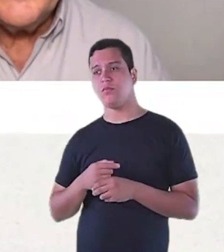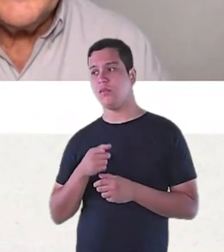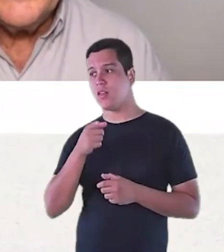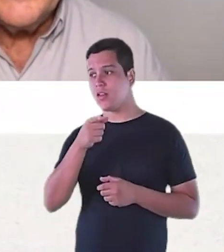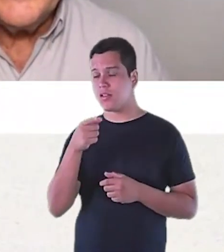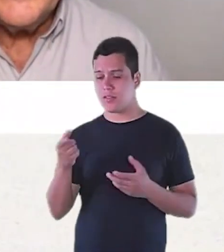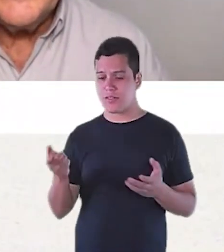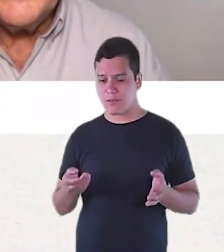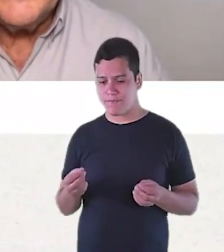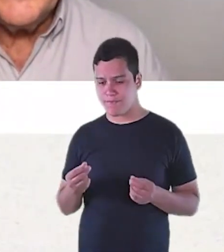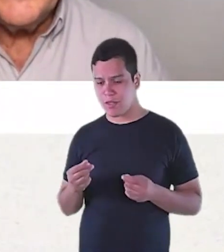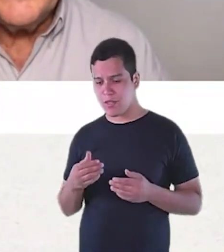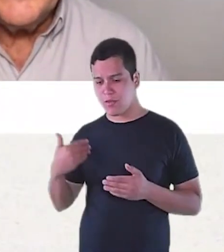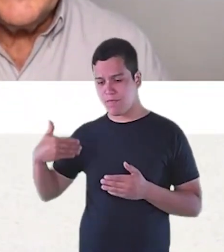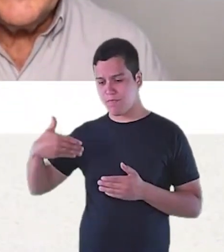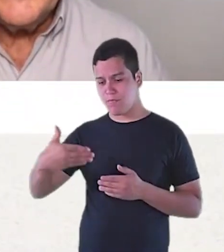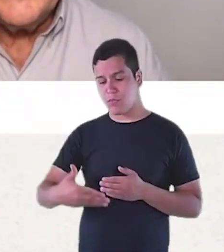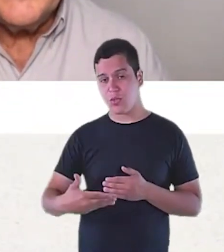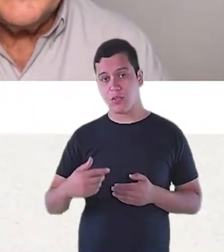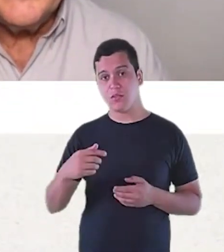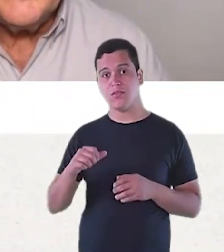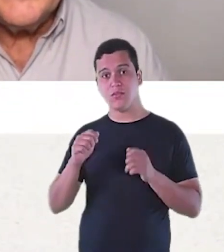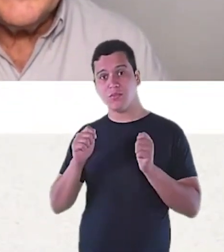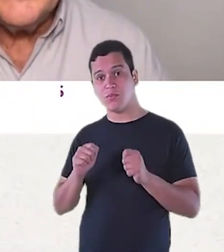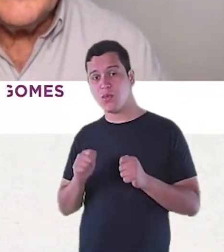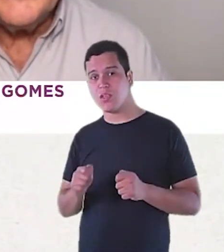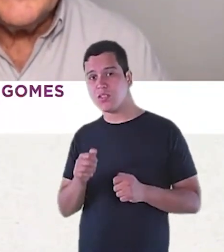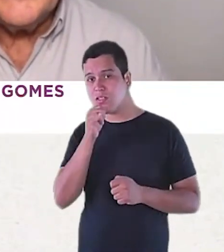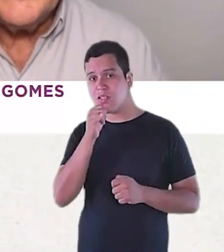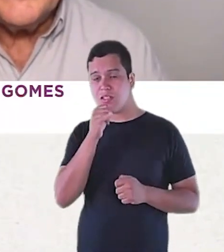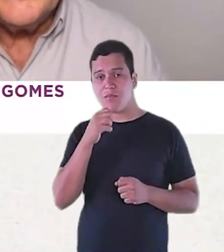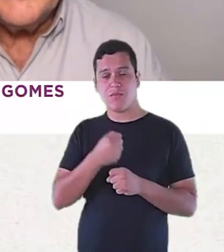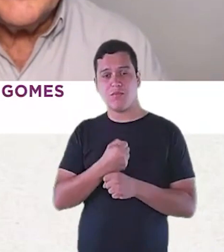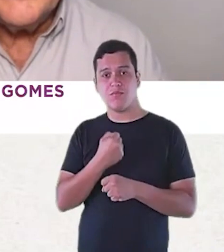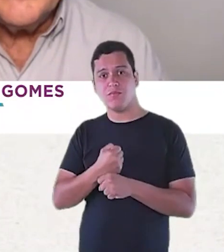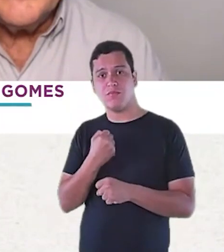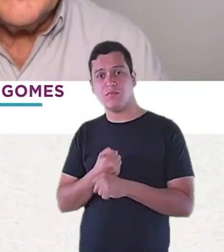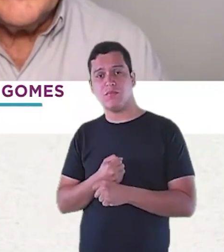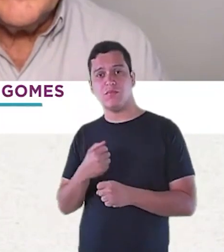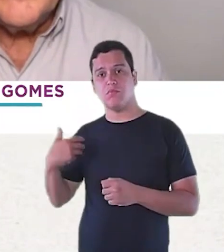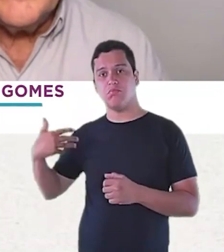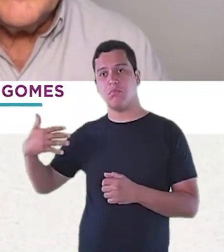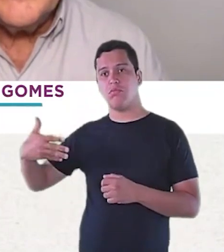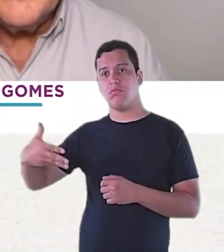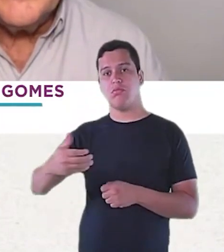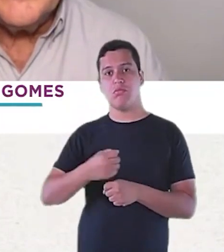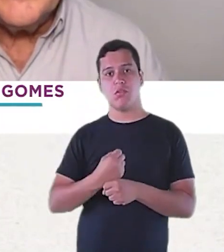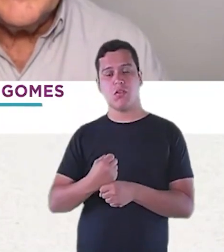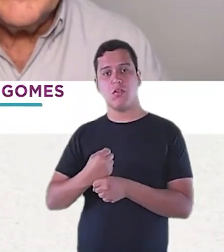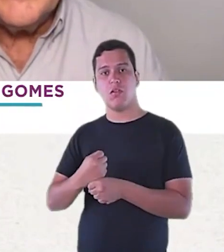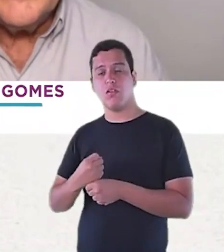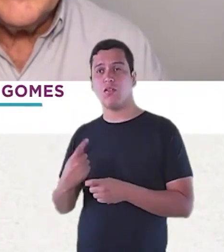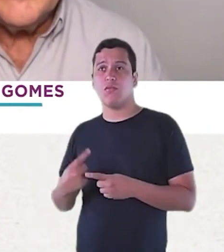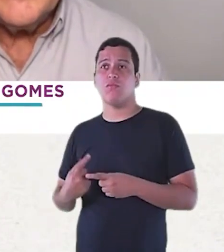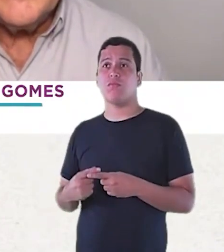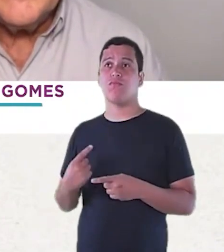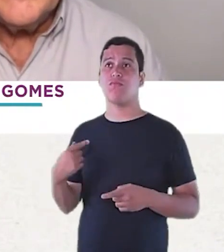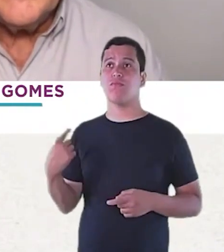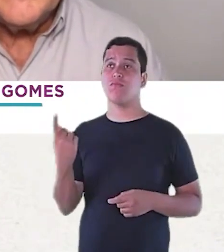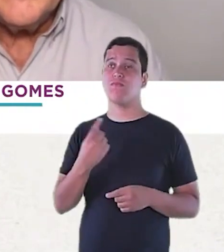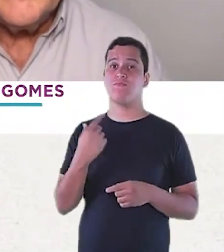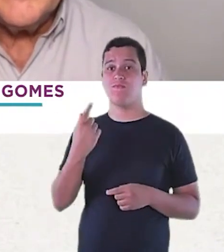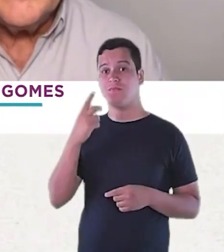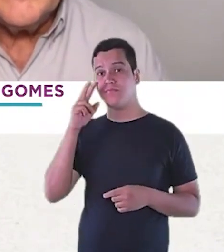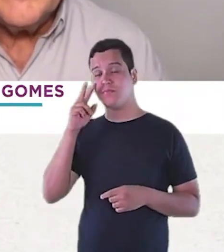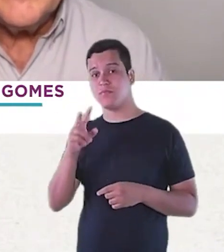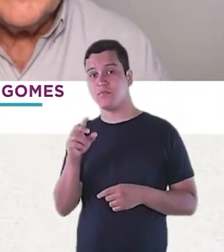esse processo poderia ser construído ao longo do tempo? Porque nós vemos que esse